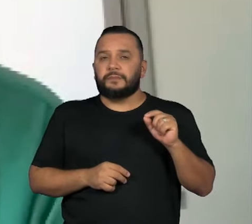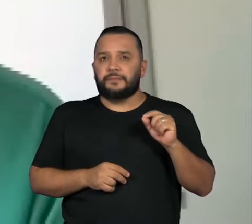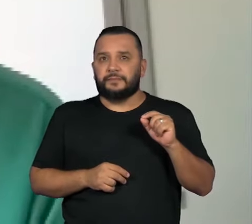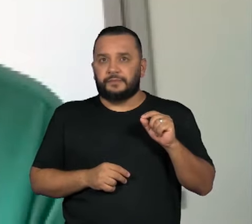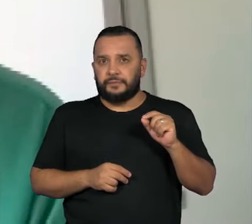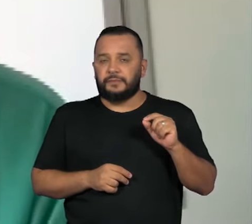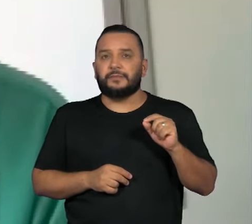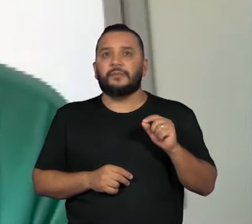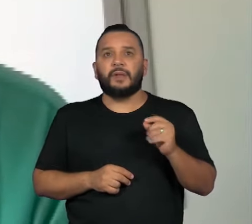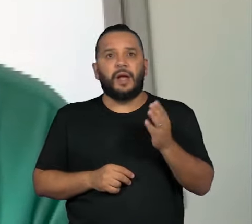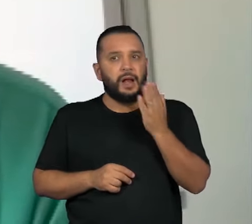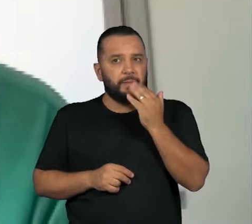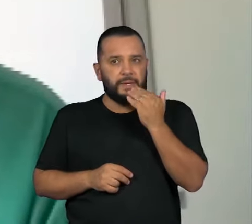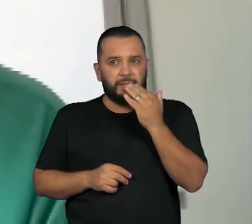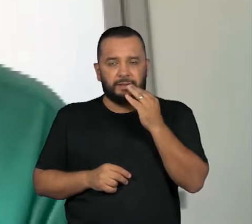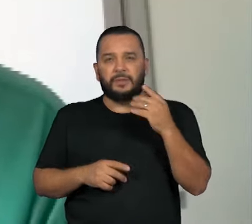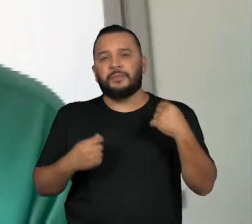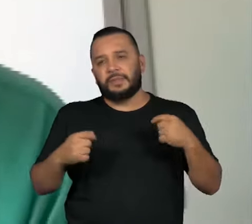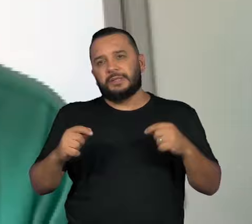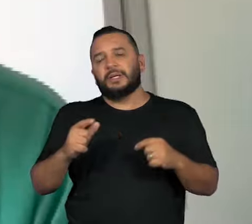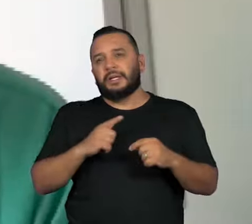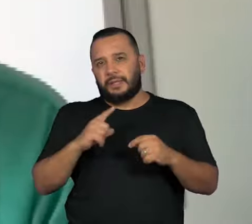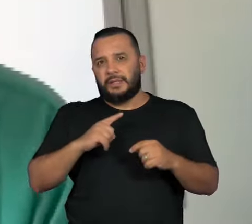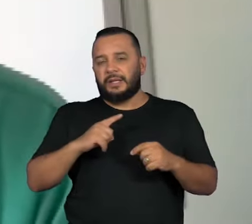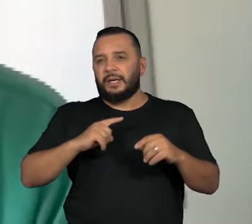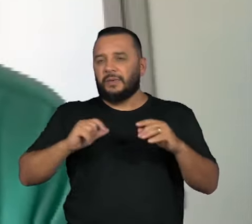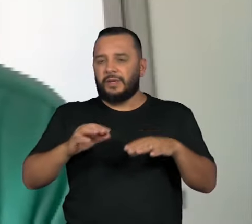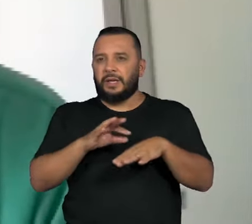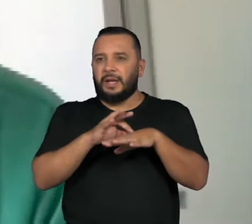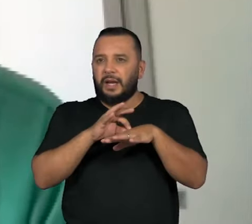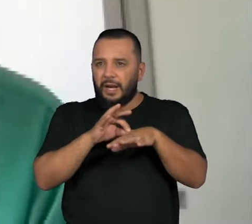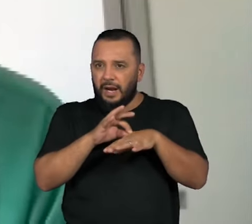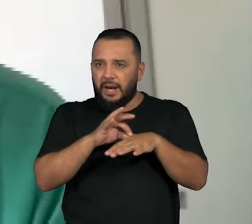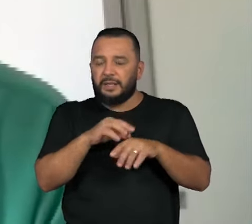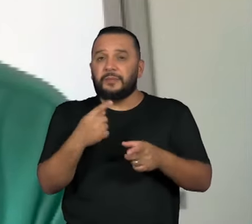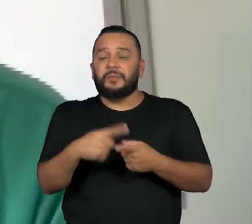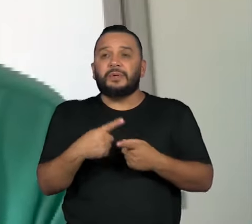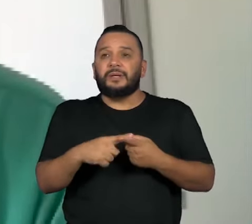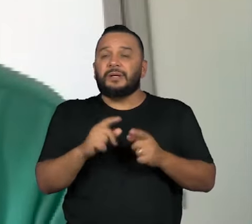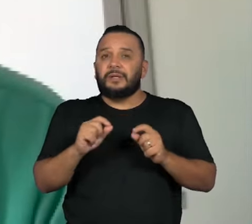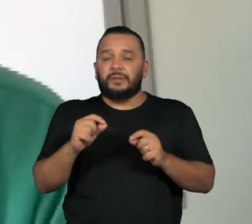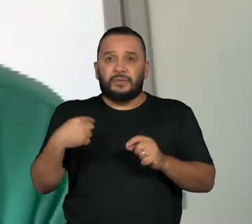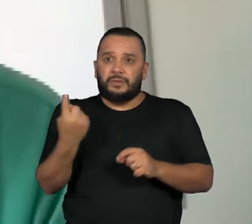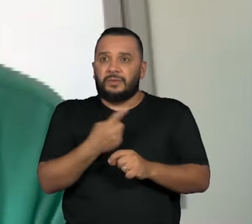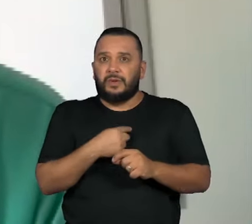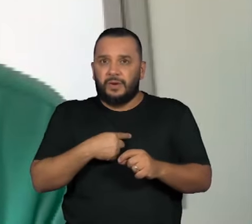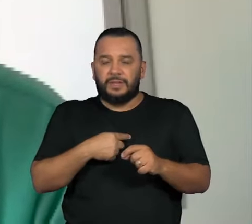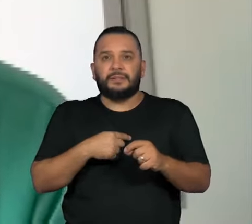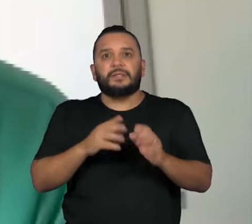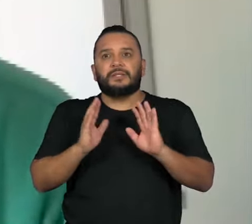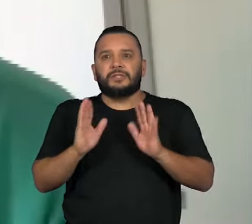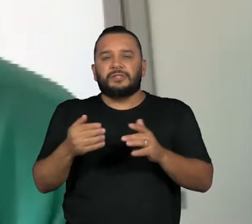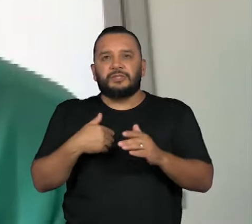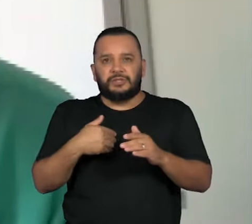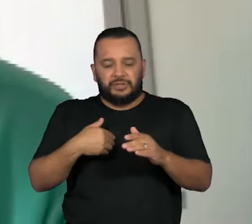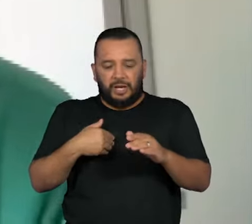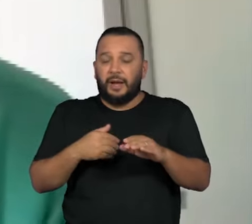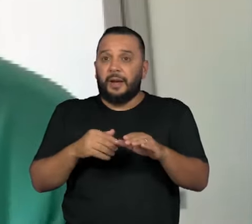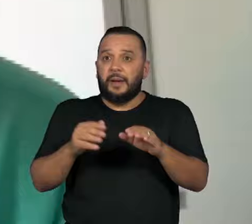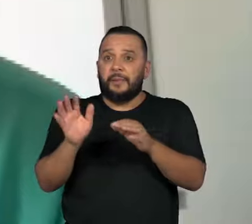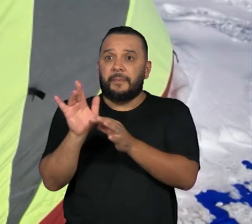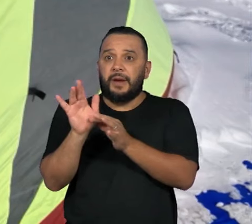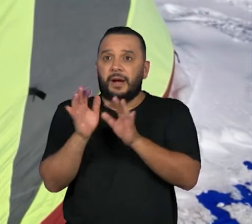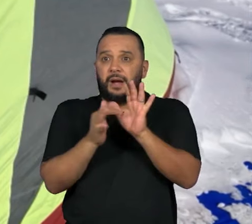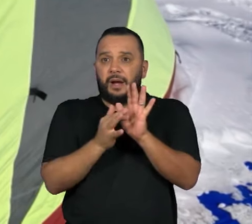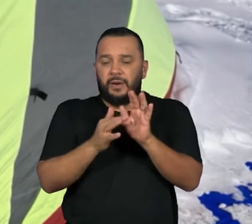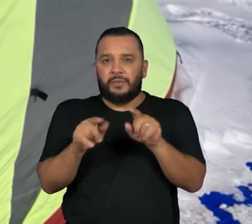ela tem que ser hipercalórica, porque nós estamos sempre perdendo muita energia pelos pés e pelas mãos, as áreas expostas,